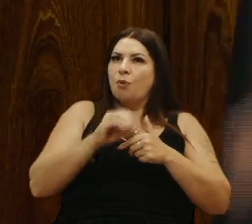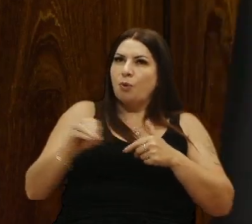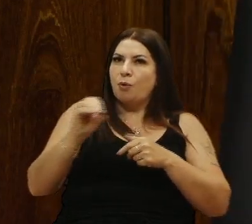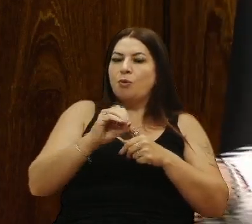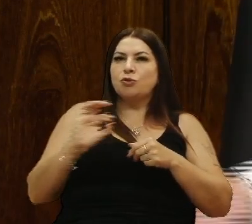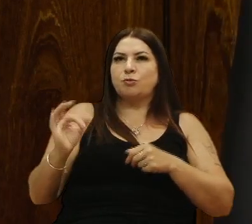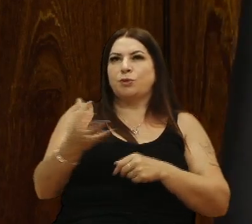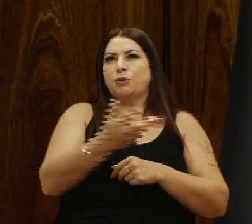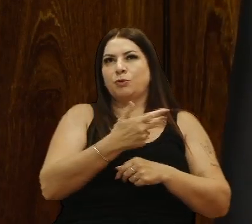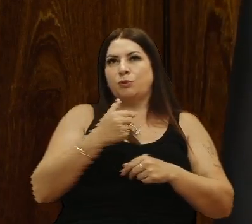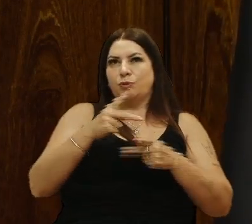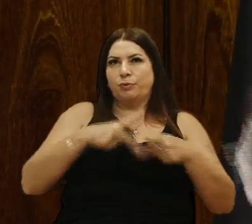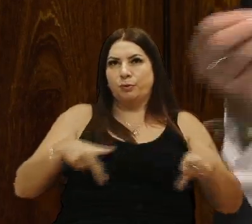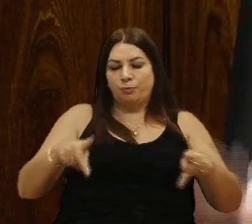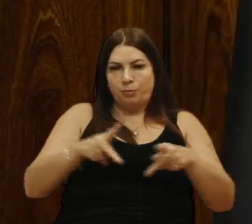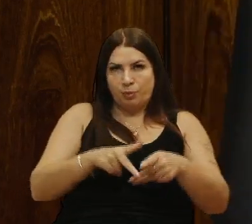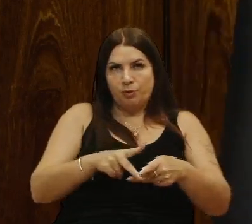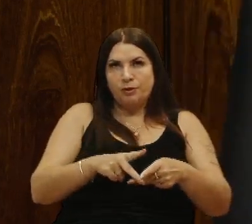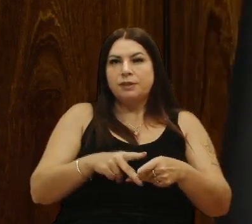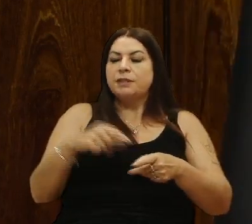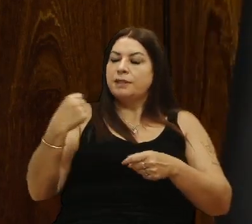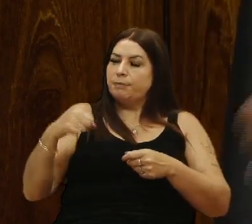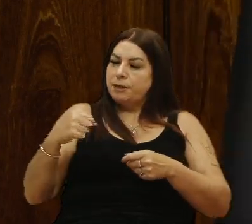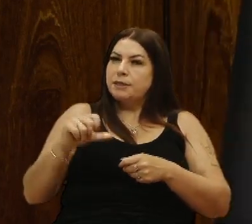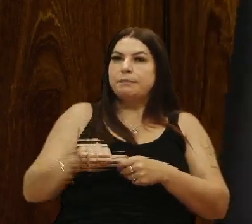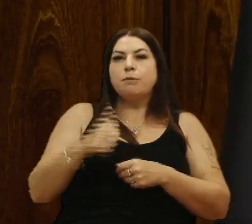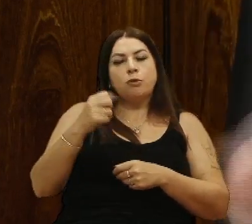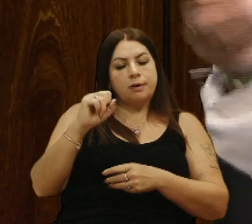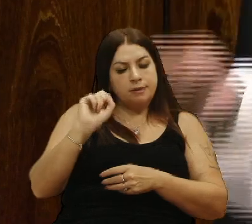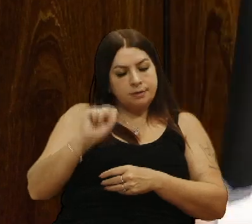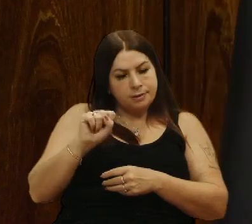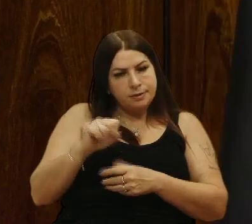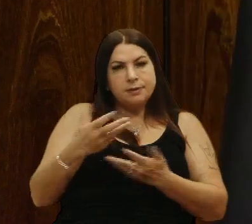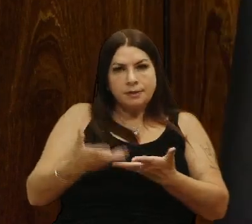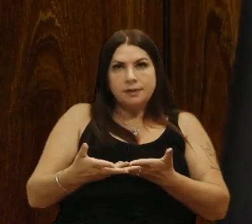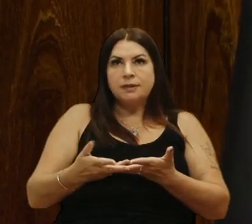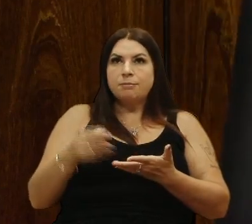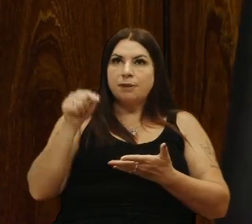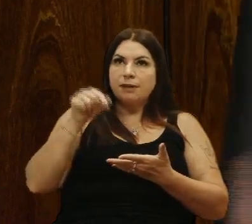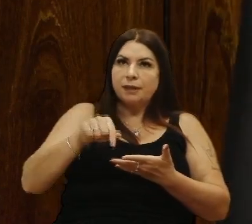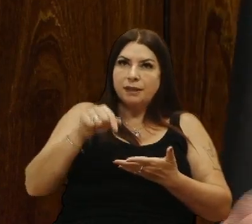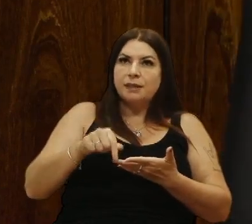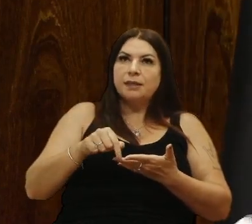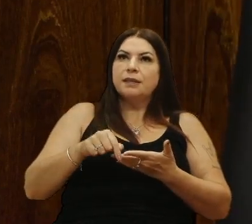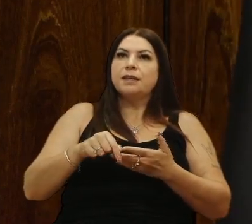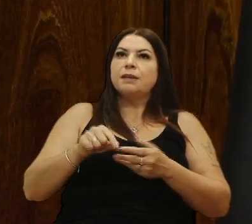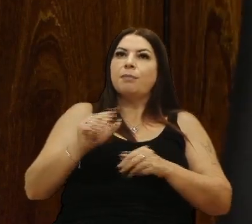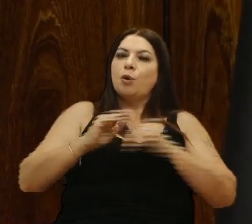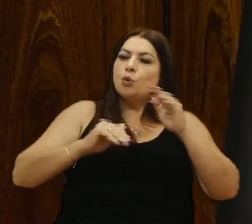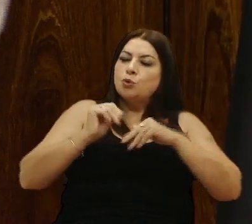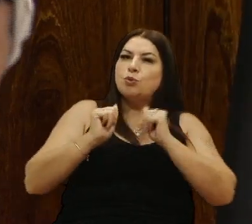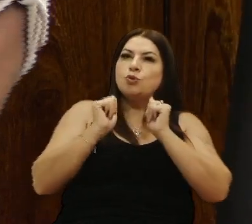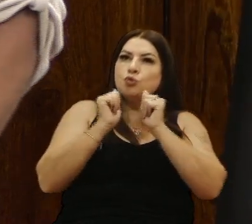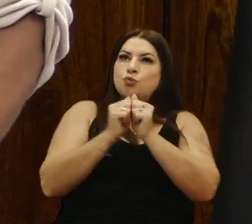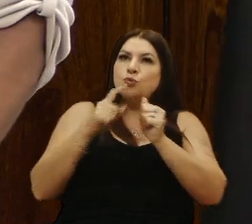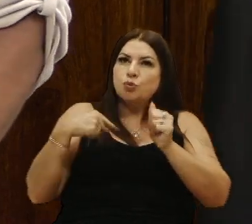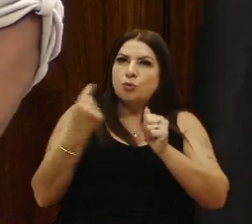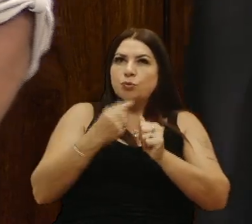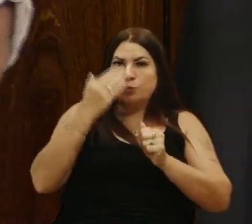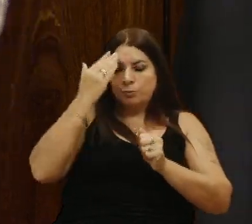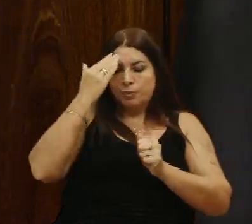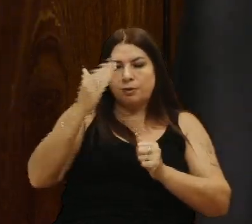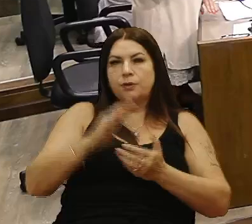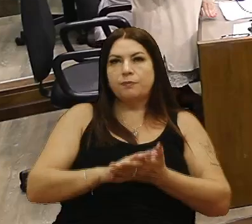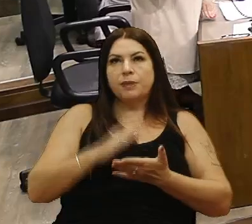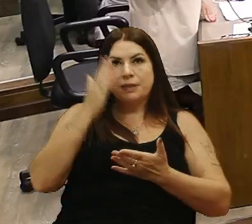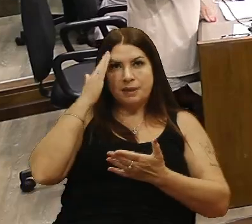para toda a população. Que precisa melhorar? Precisa, mas a gente está aqui para construir algo que é nosso. Muito obrigada.